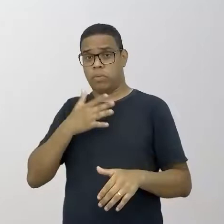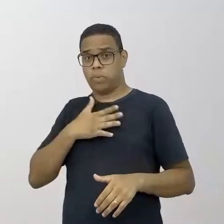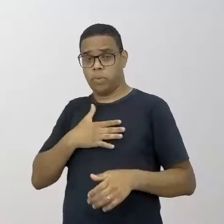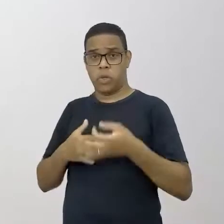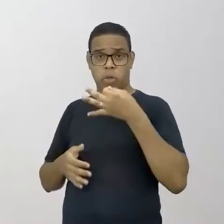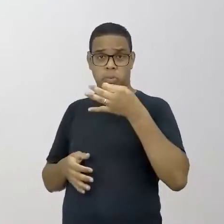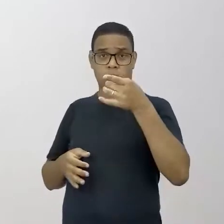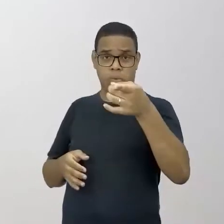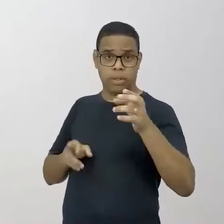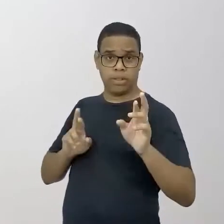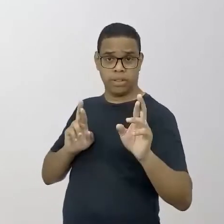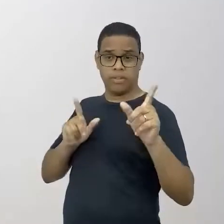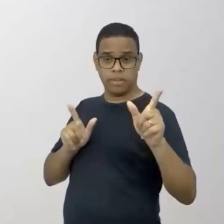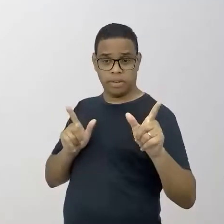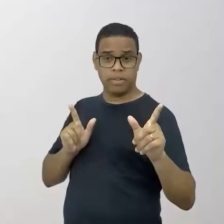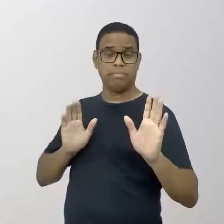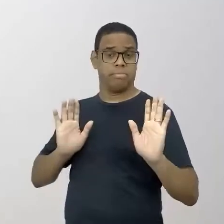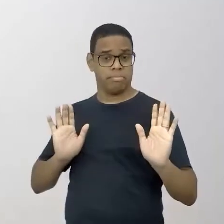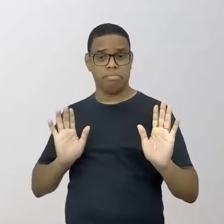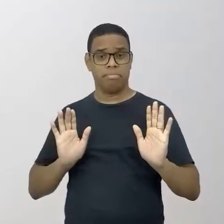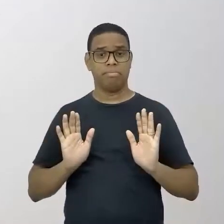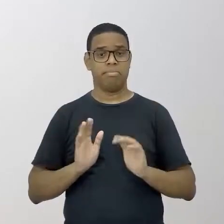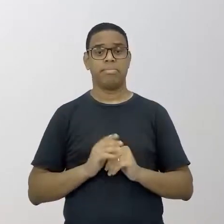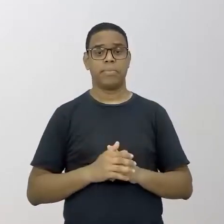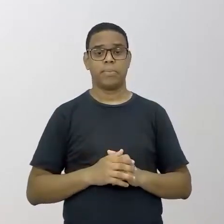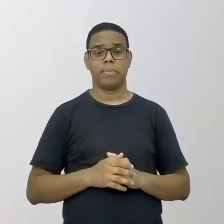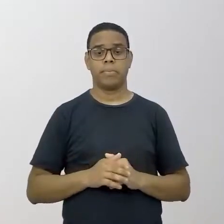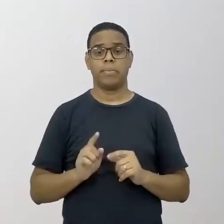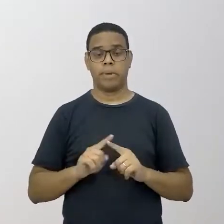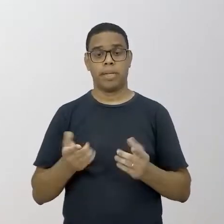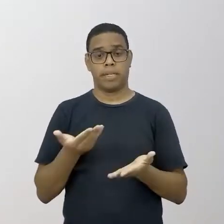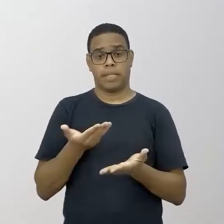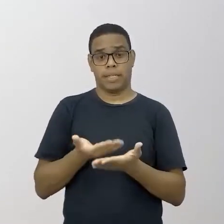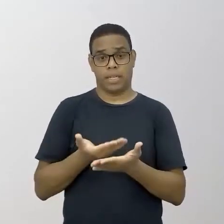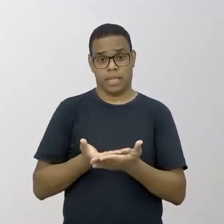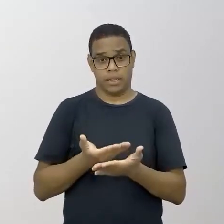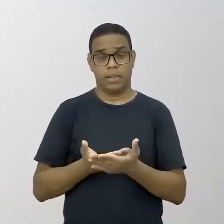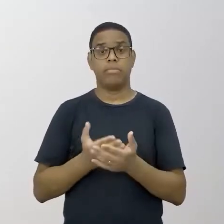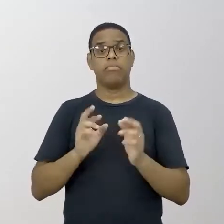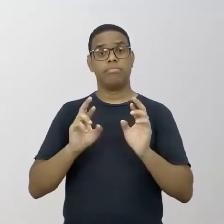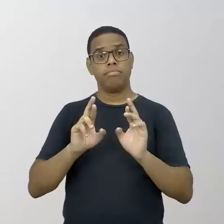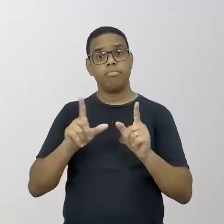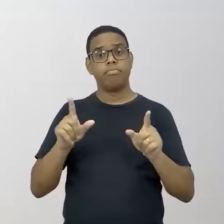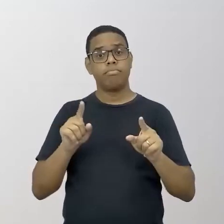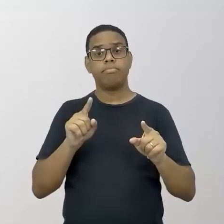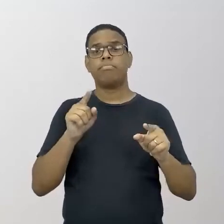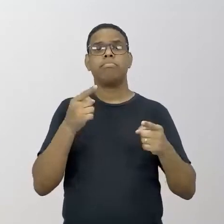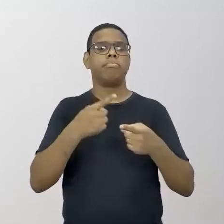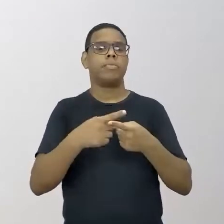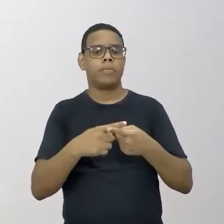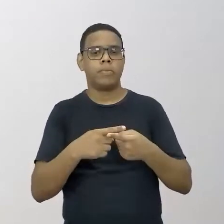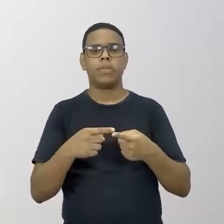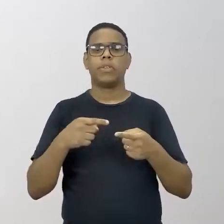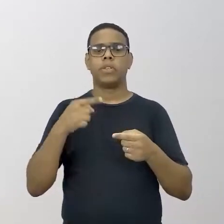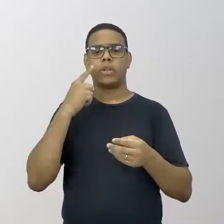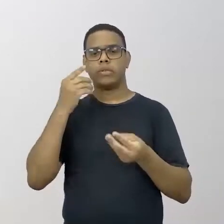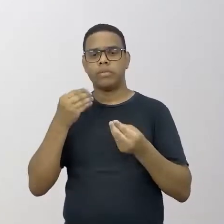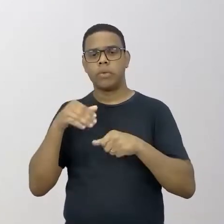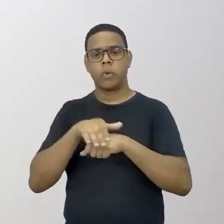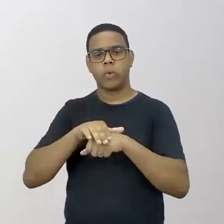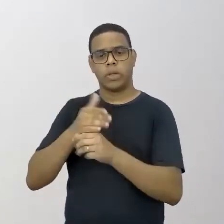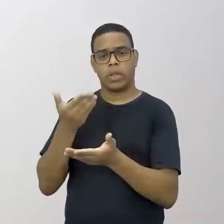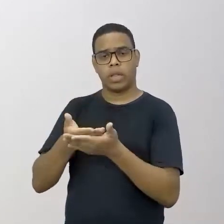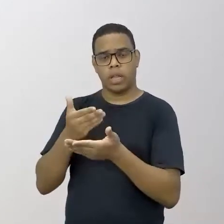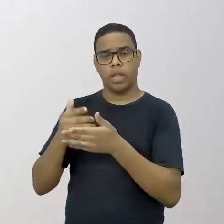diferente para você e etc. Mas essa aula diferente no sentido de que, bom, vamos convencionar como uma